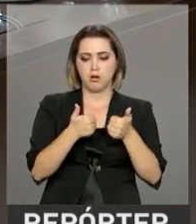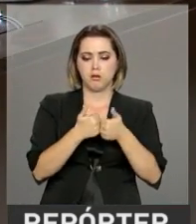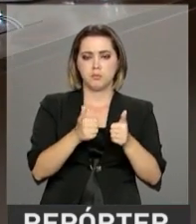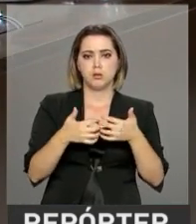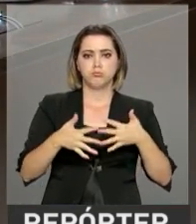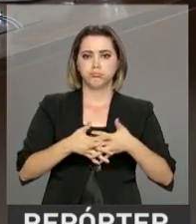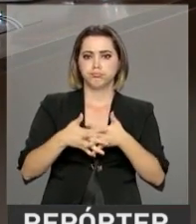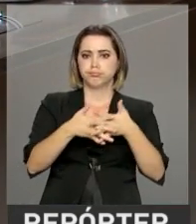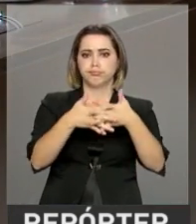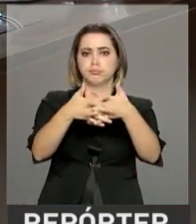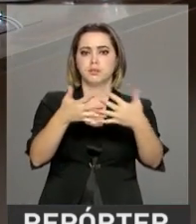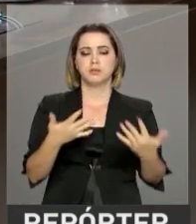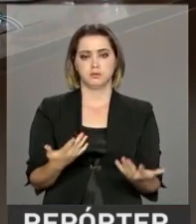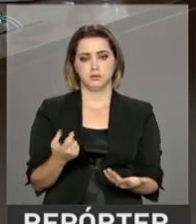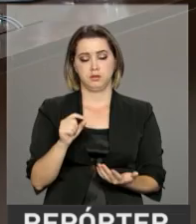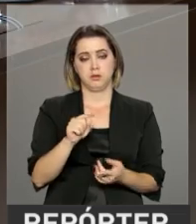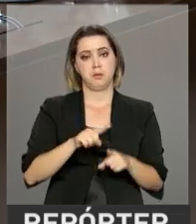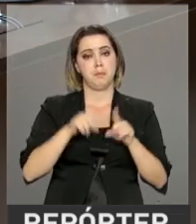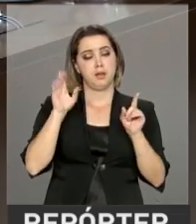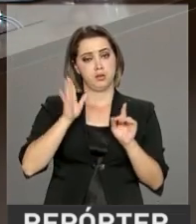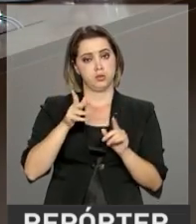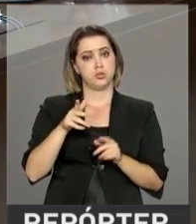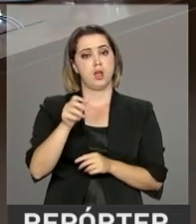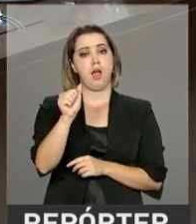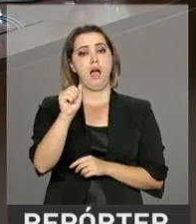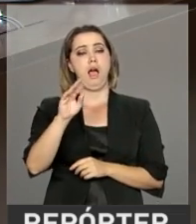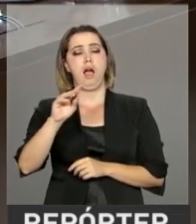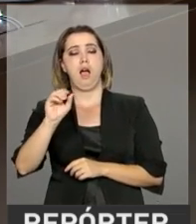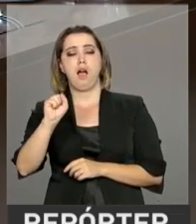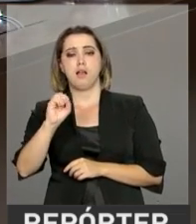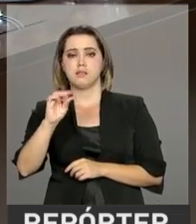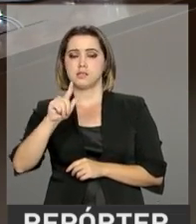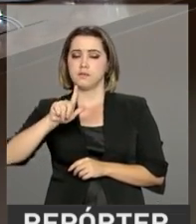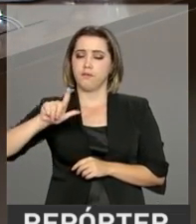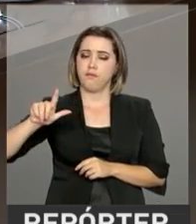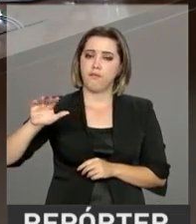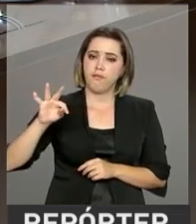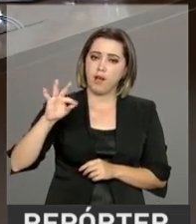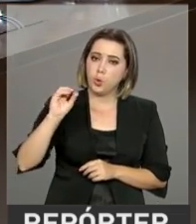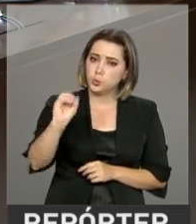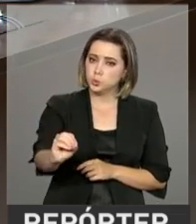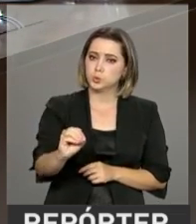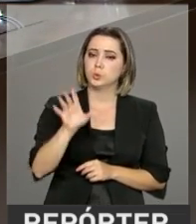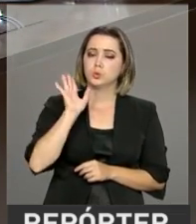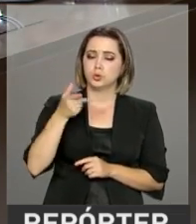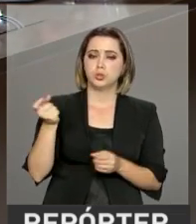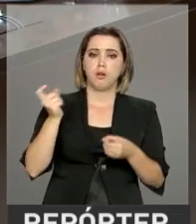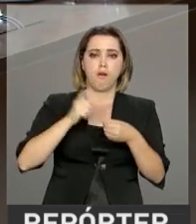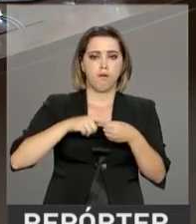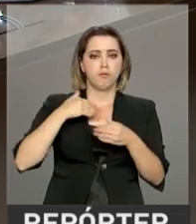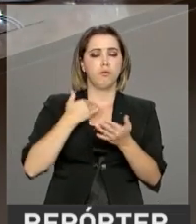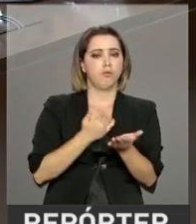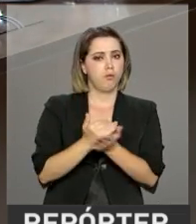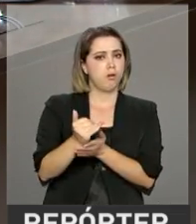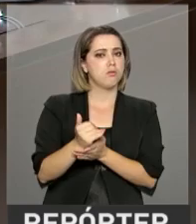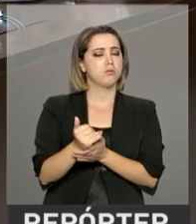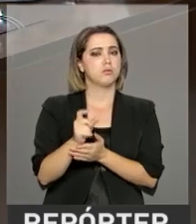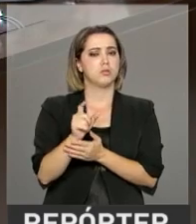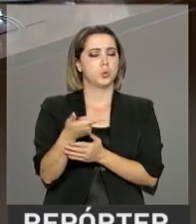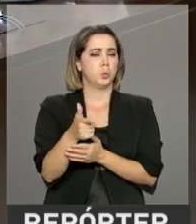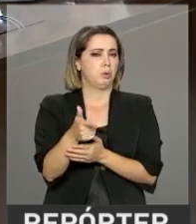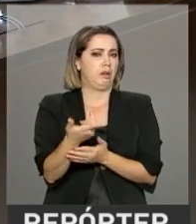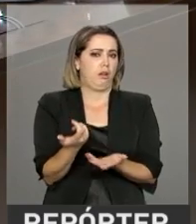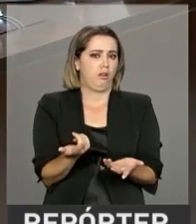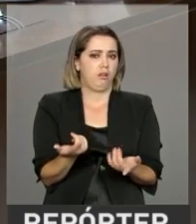caminhões mas de qualquer maneira o asfaltamento vai logo ser retomado num trecho ainda inexistente ainda não